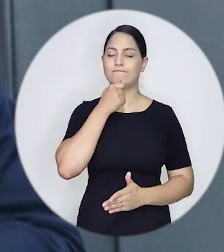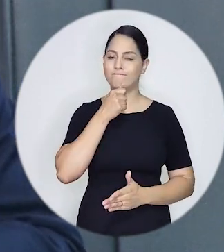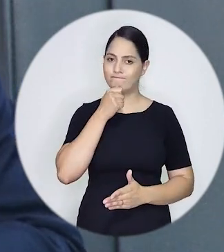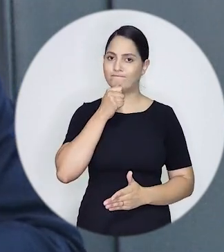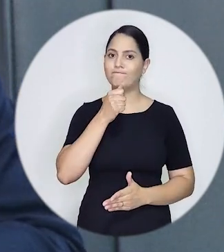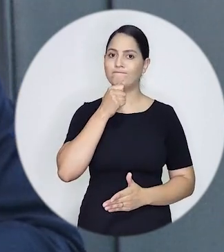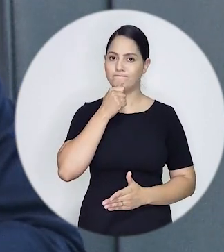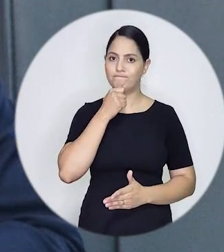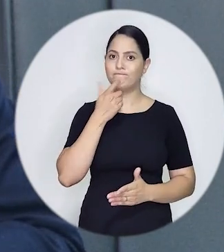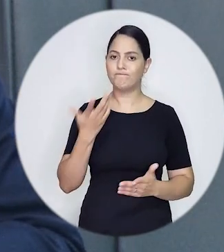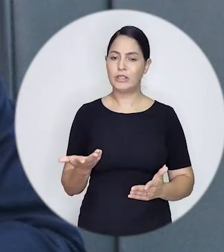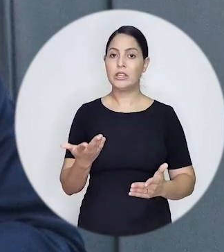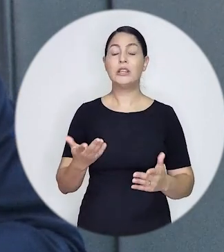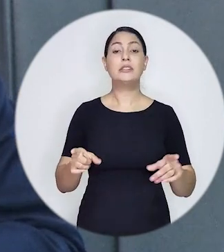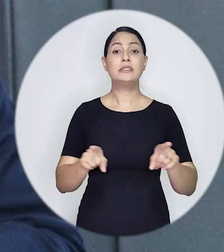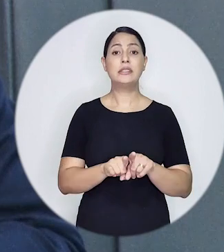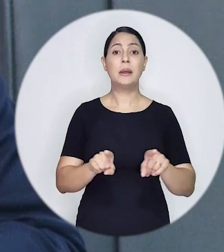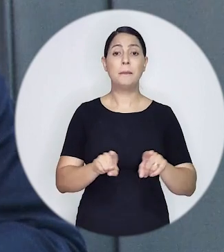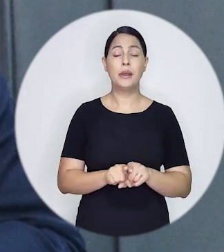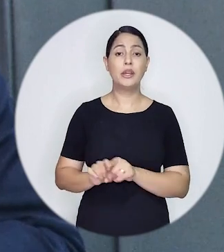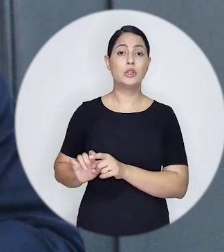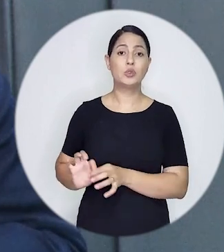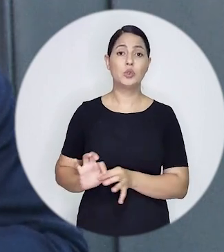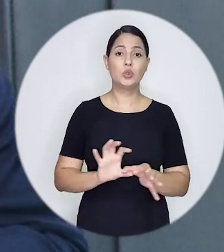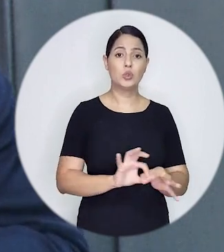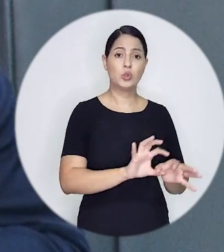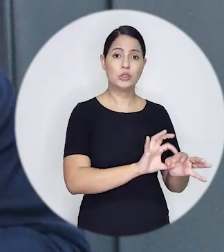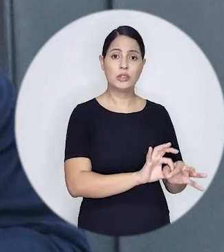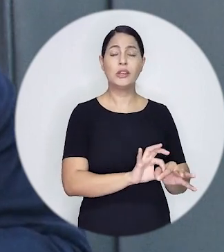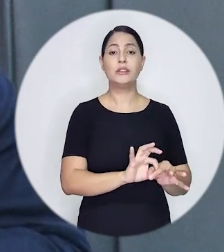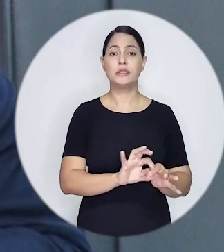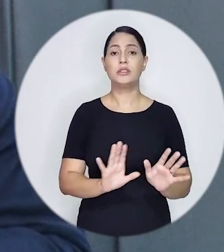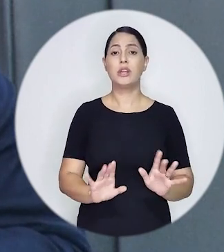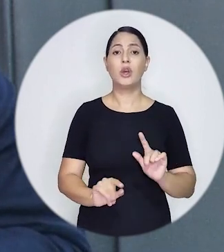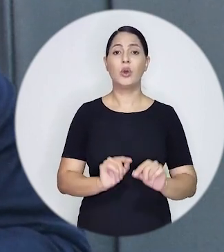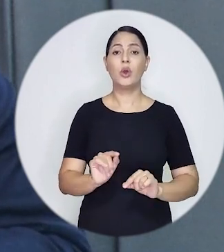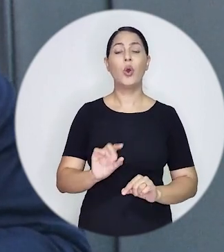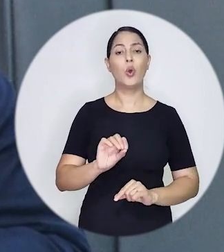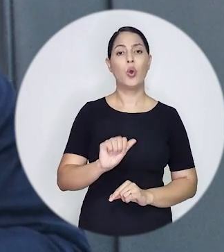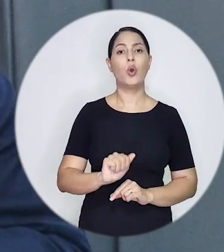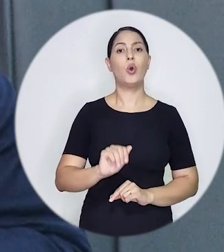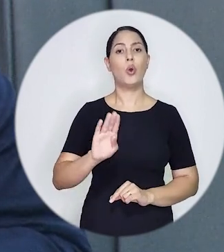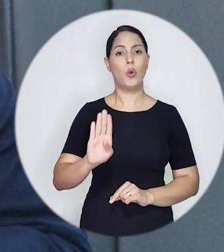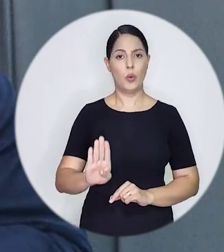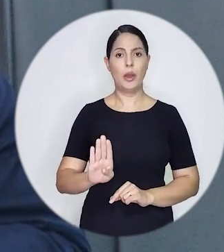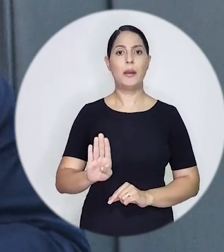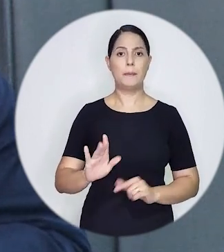conscientização daqueles que detêm o poder de regulamentar no Brasil, para que nós tenhamos uma vida,